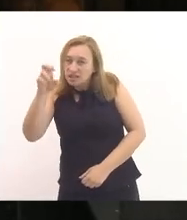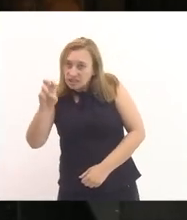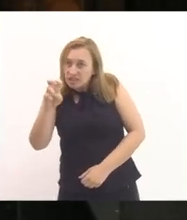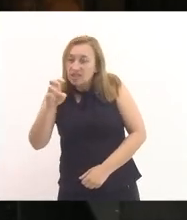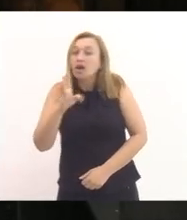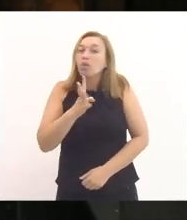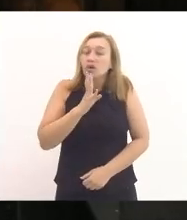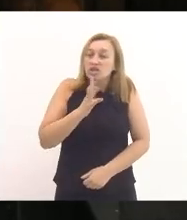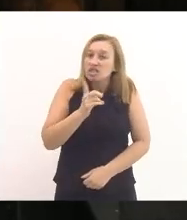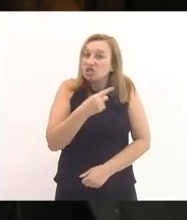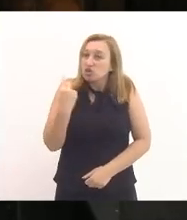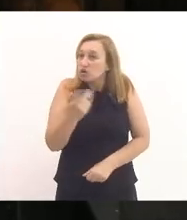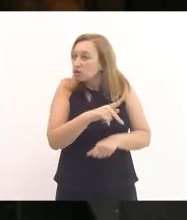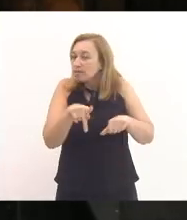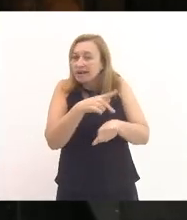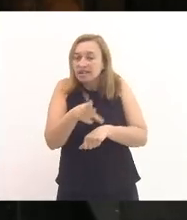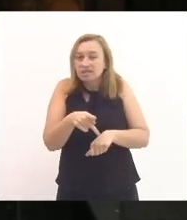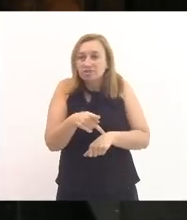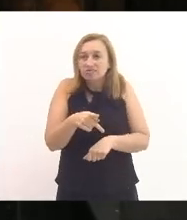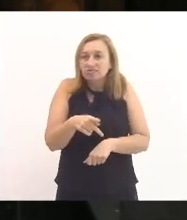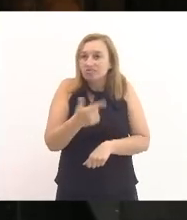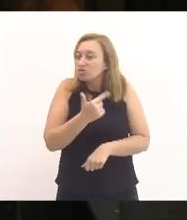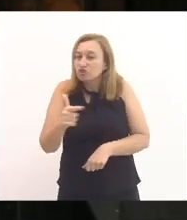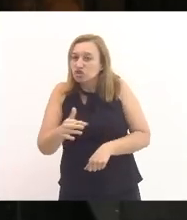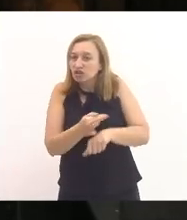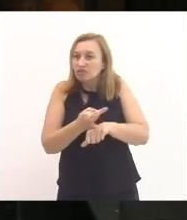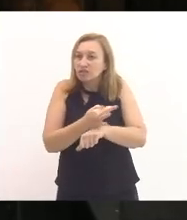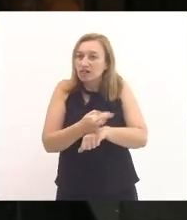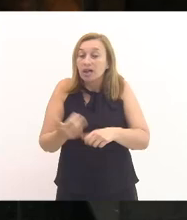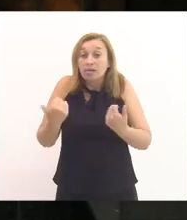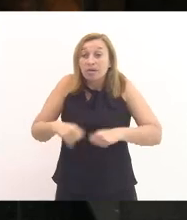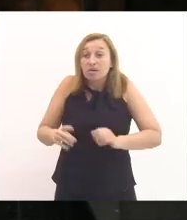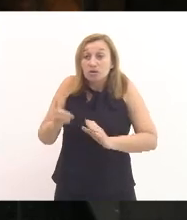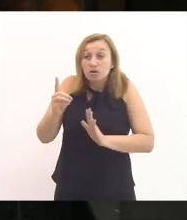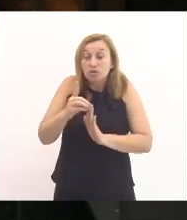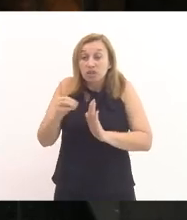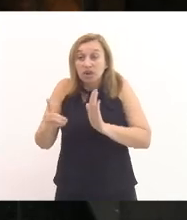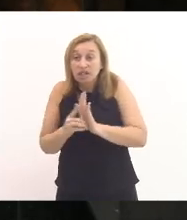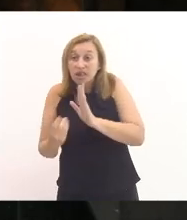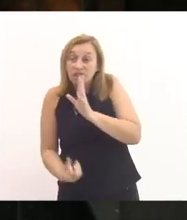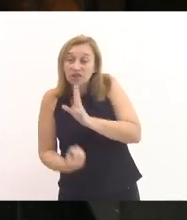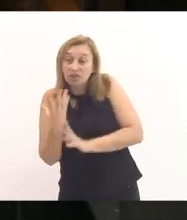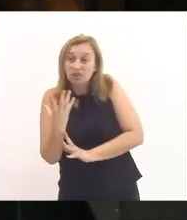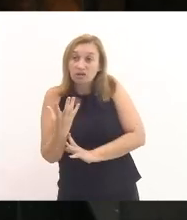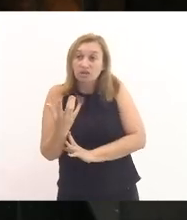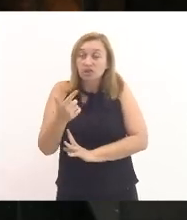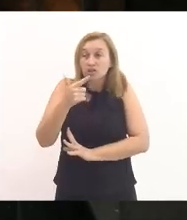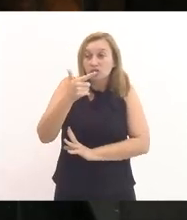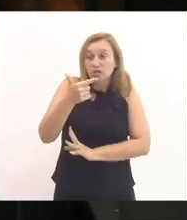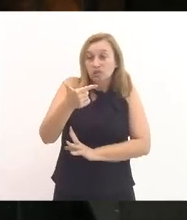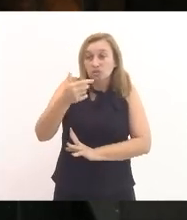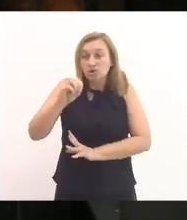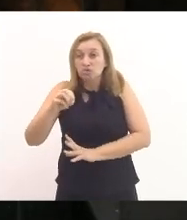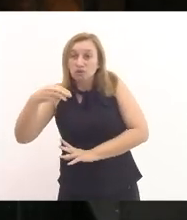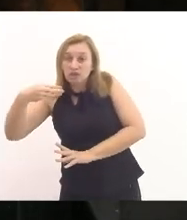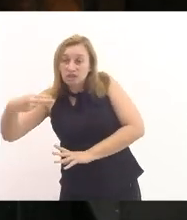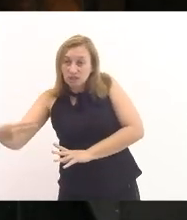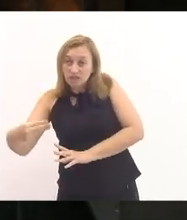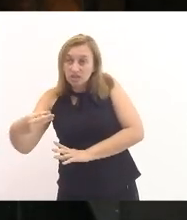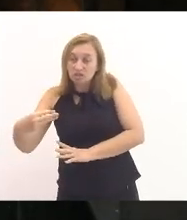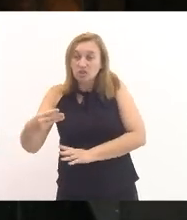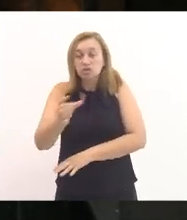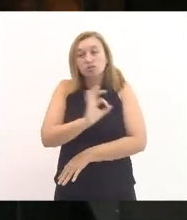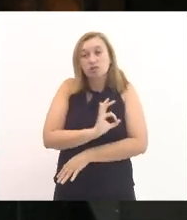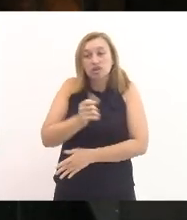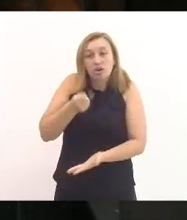reconhecido nosso país não tiram férias foi necessário um decreto do governador em 2013 para que os policiais fossem